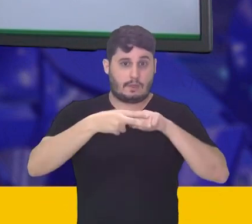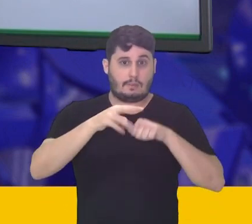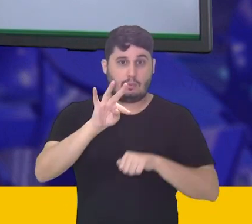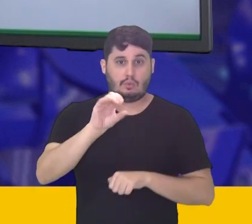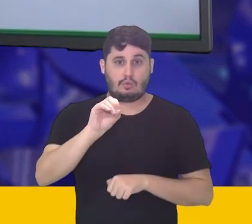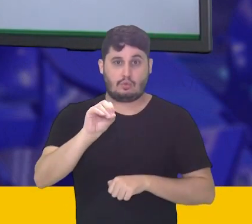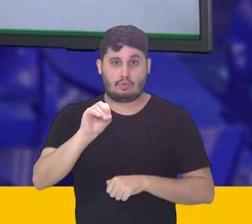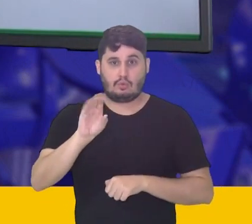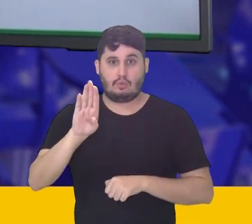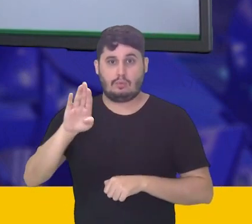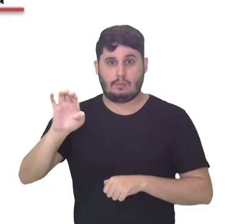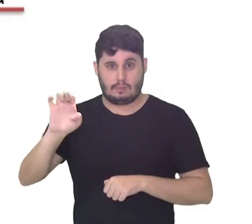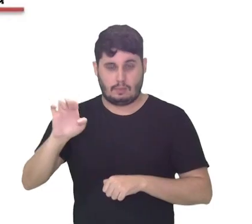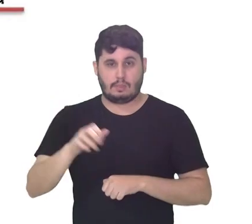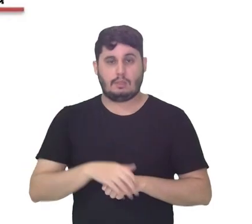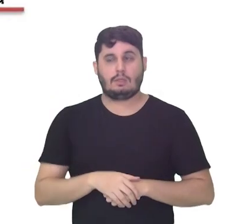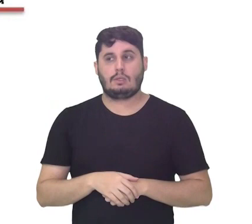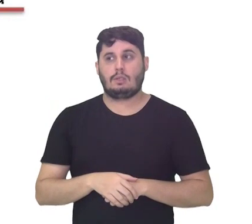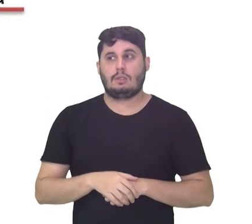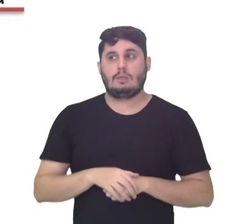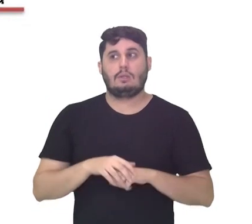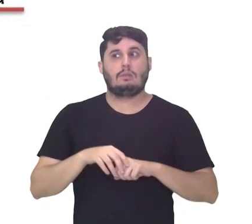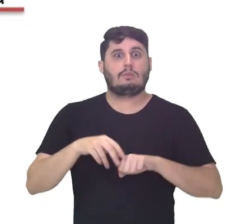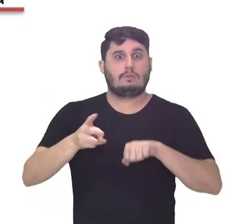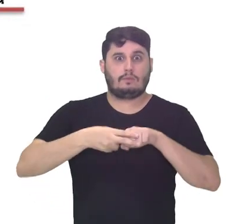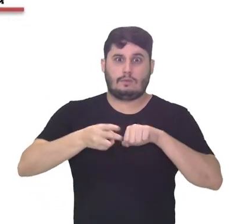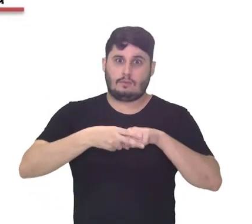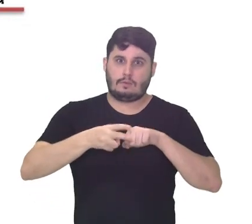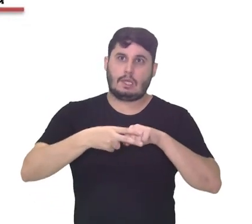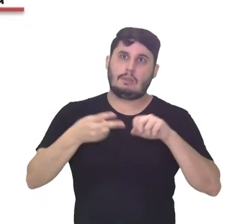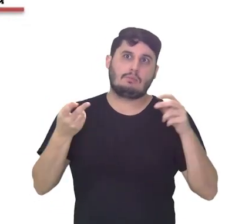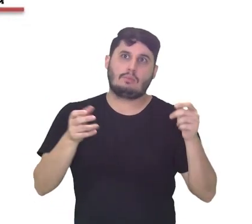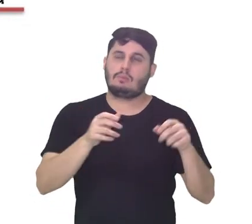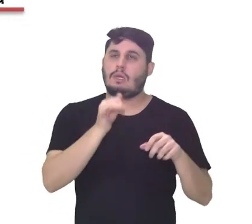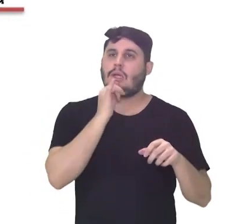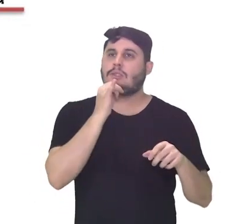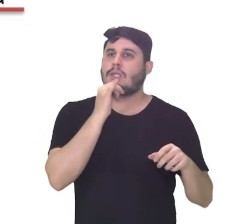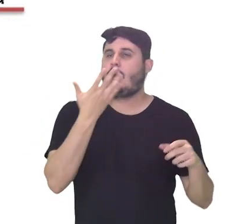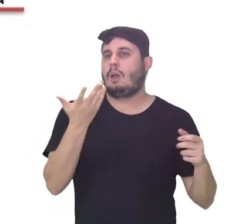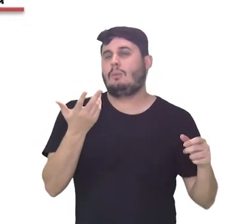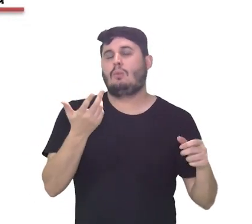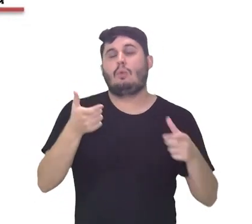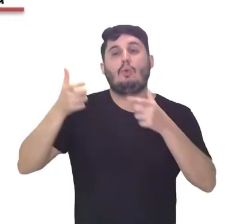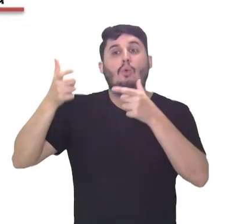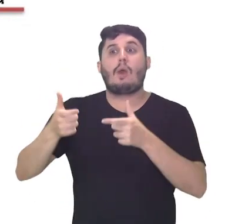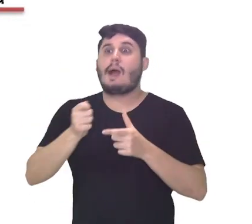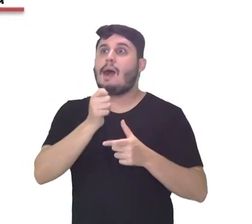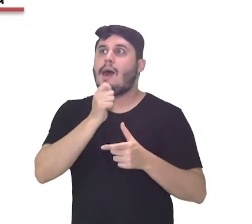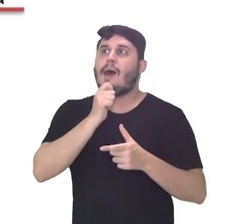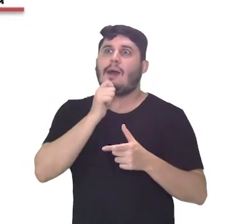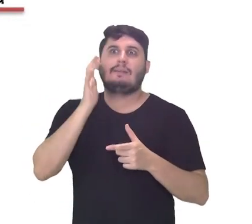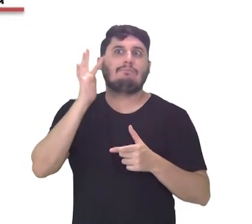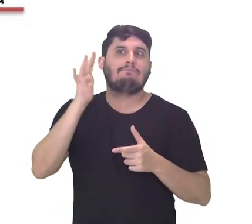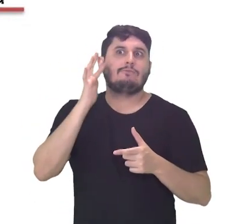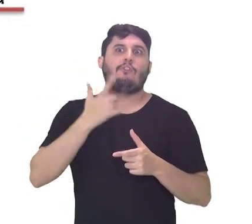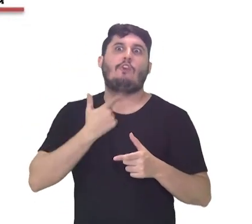com presente contínuo, só que falando sobre pretensões, lugares que ela está pensando em ir,